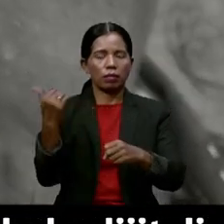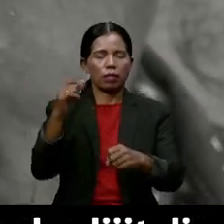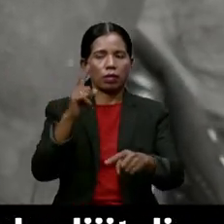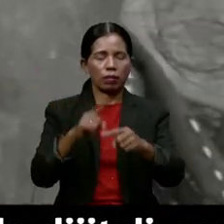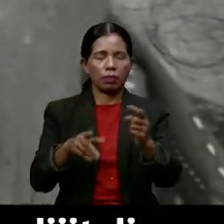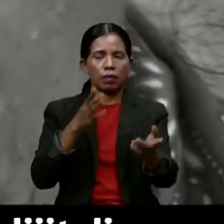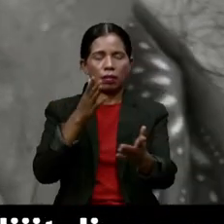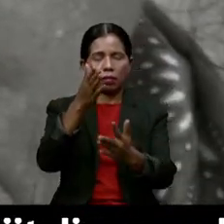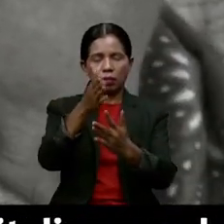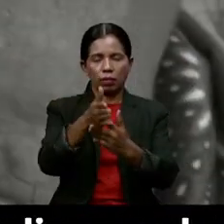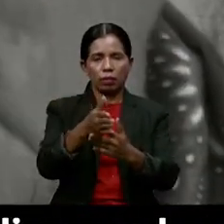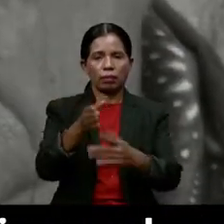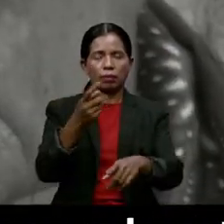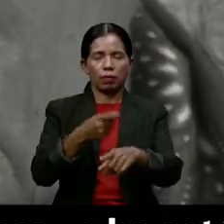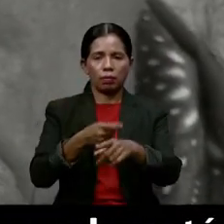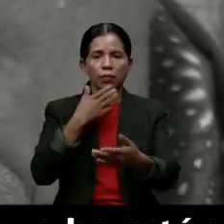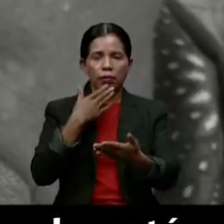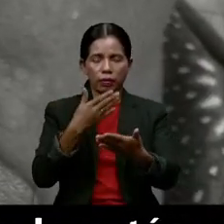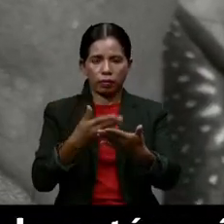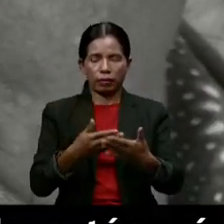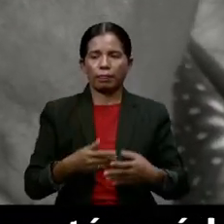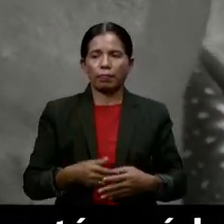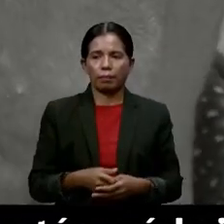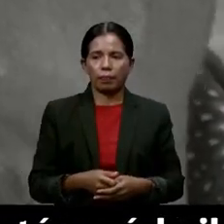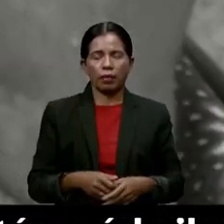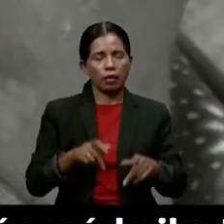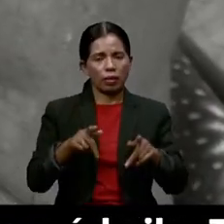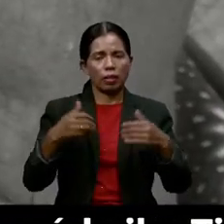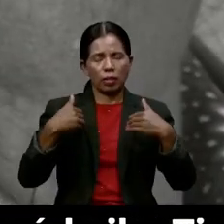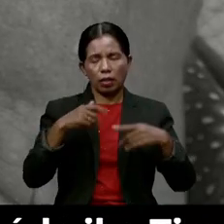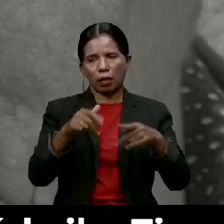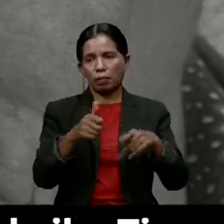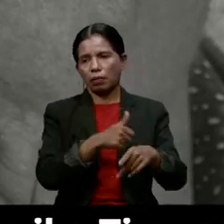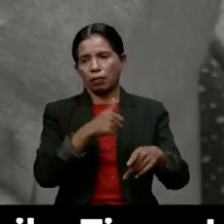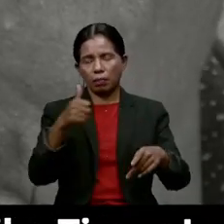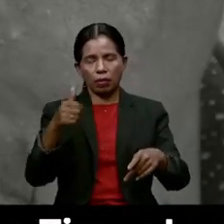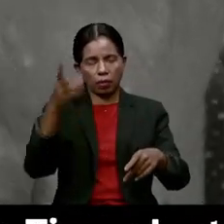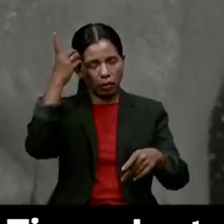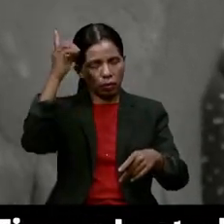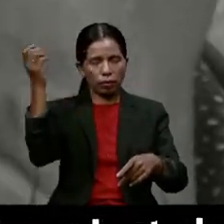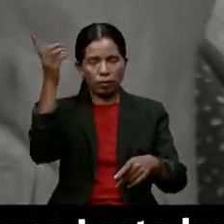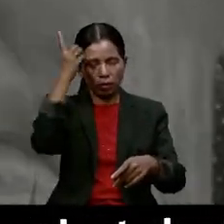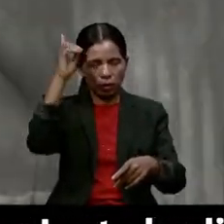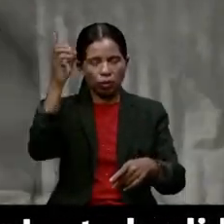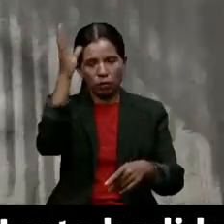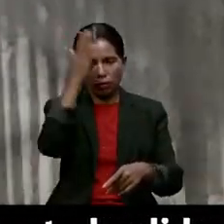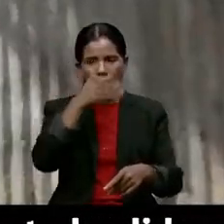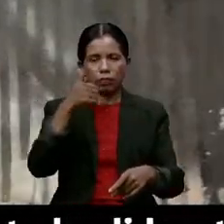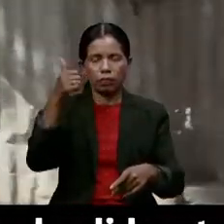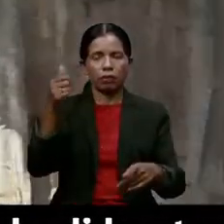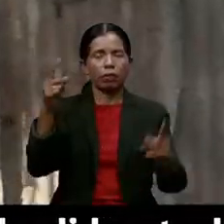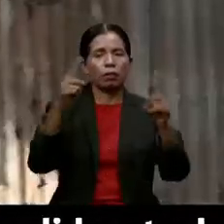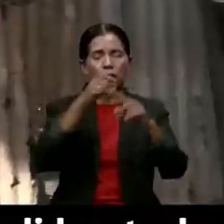ultrapassa situasaun difícil sira. Ia ma balon mos pinta sira ne mehi furak ba futuro nian. Mai